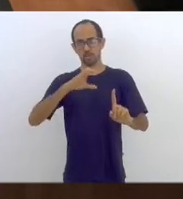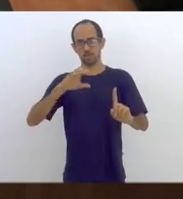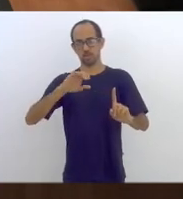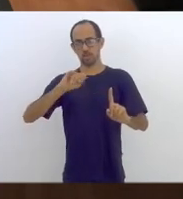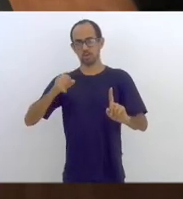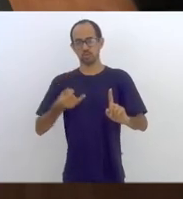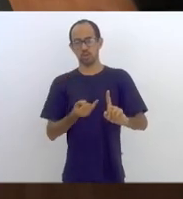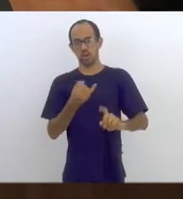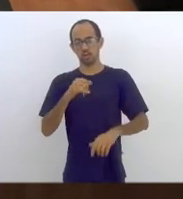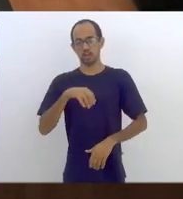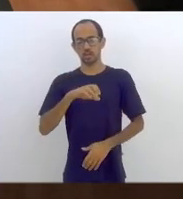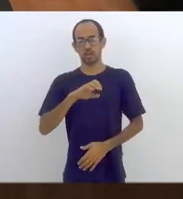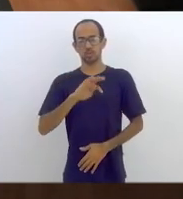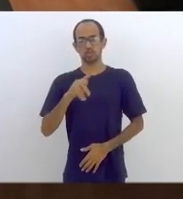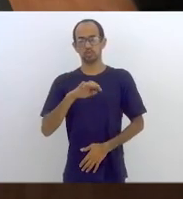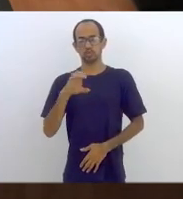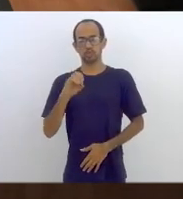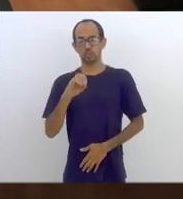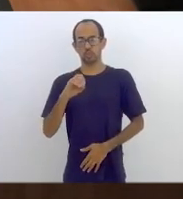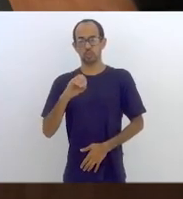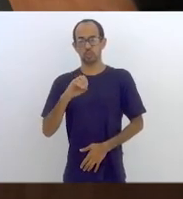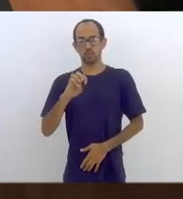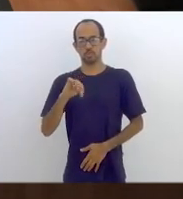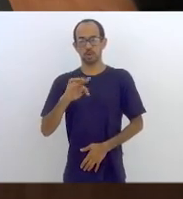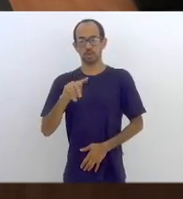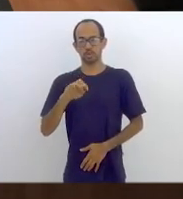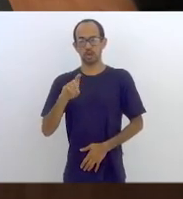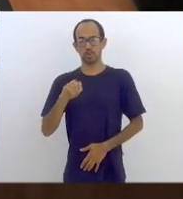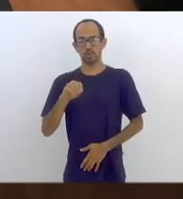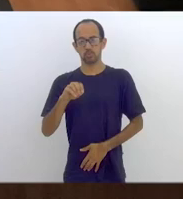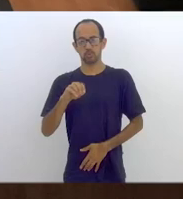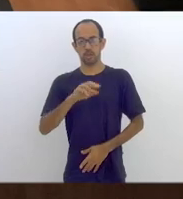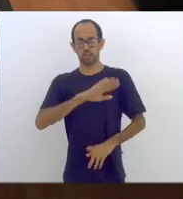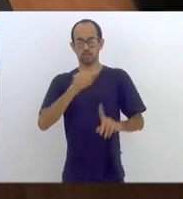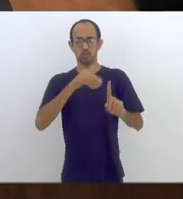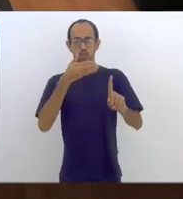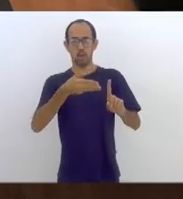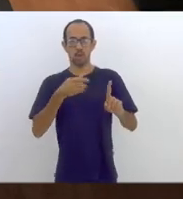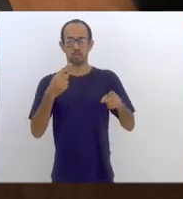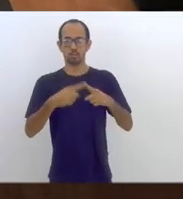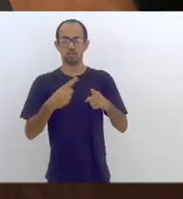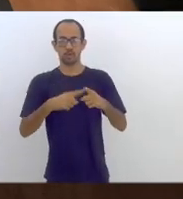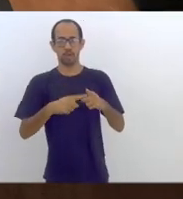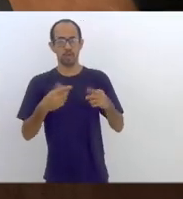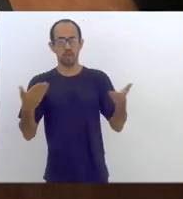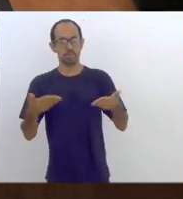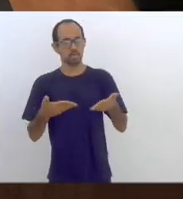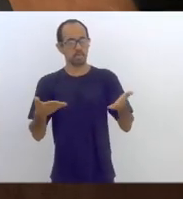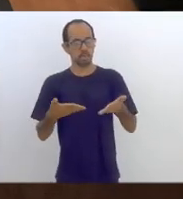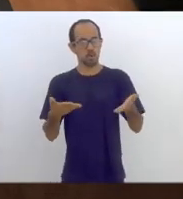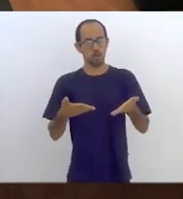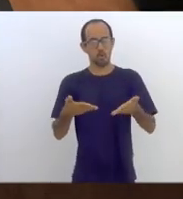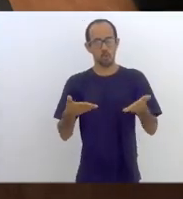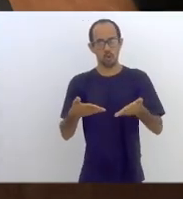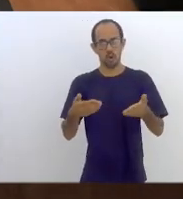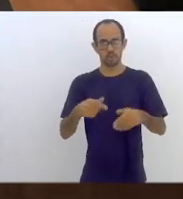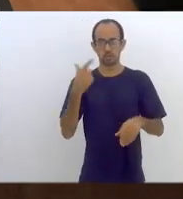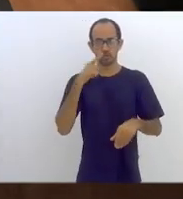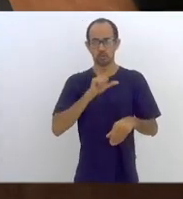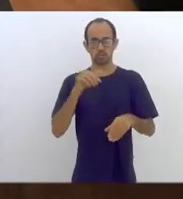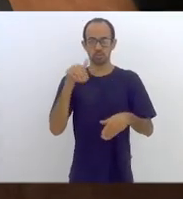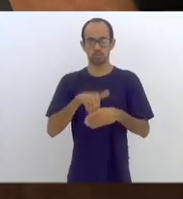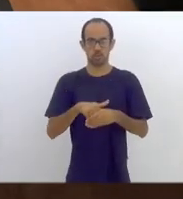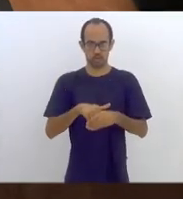Deputado Chico Machado é de honra porque até hoje nós não conseguimos votar nele